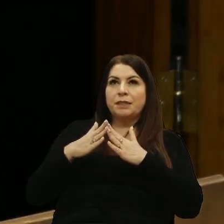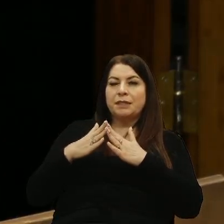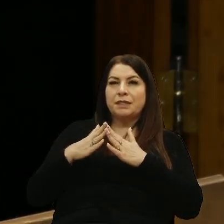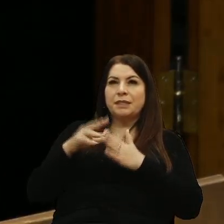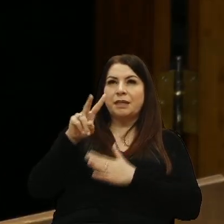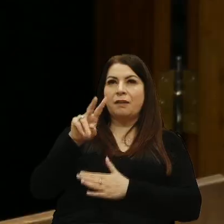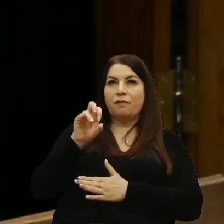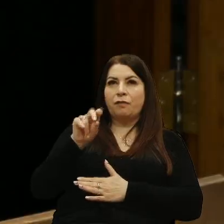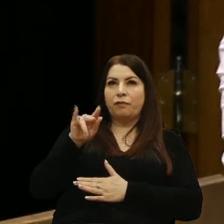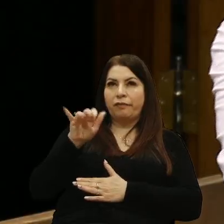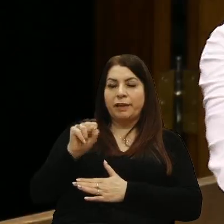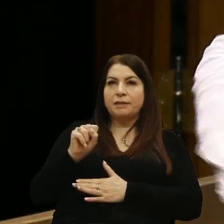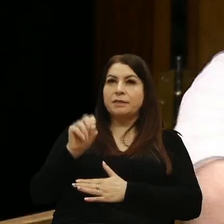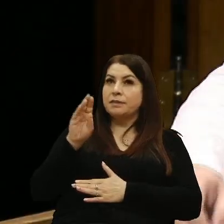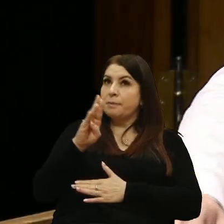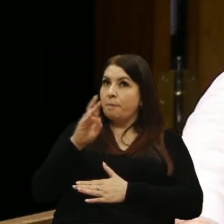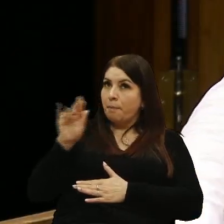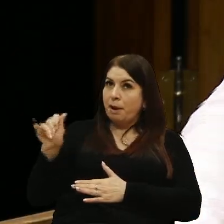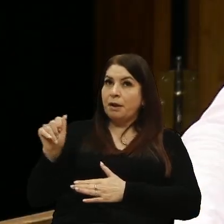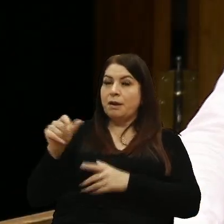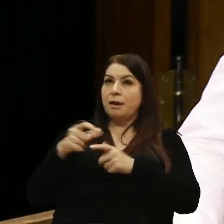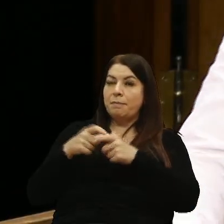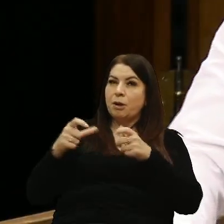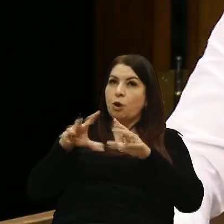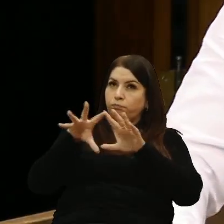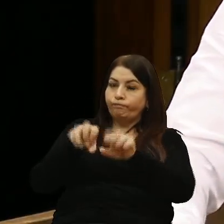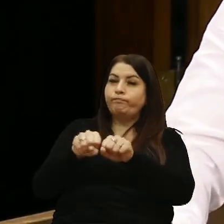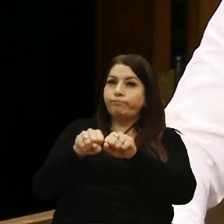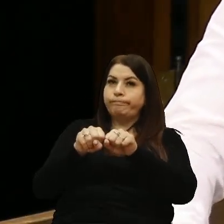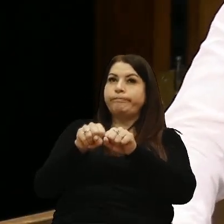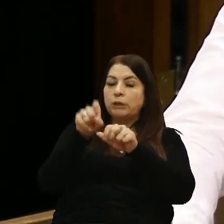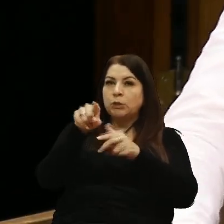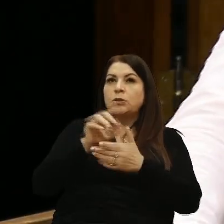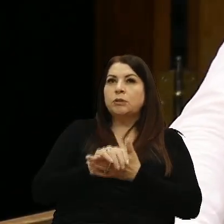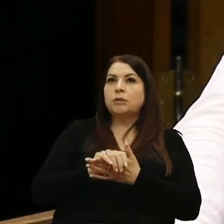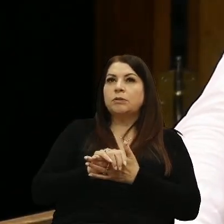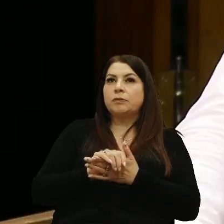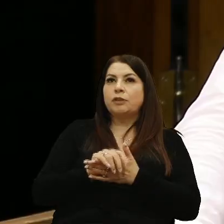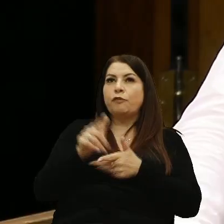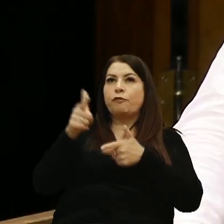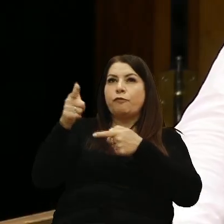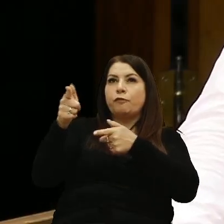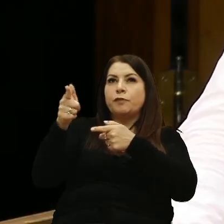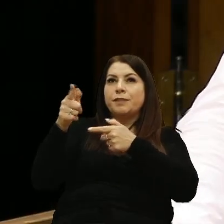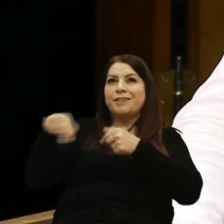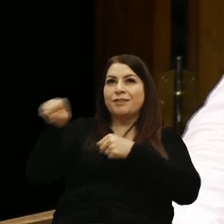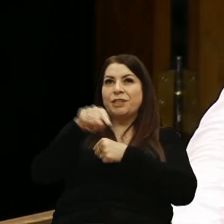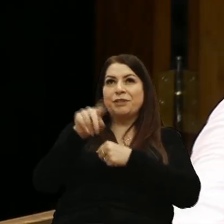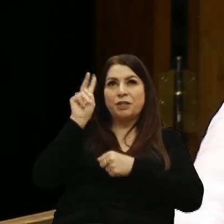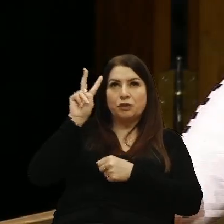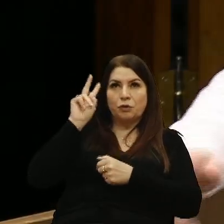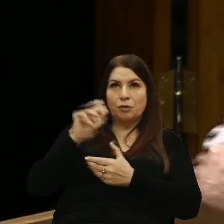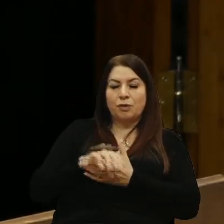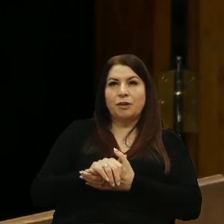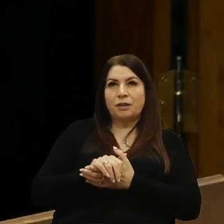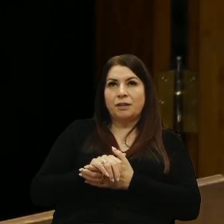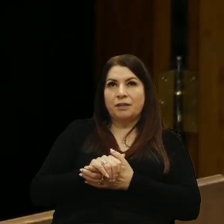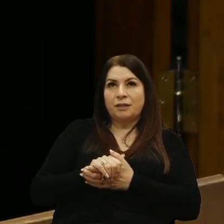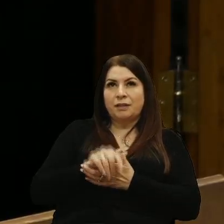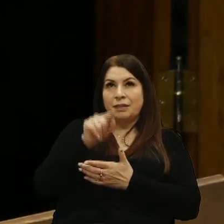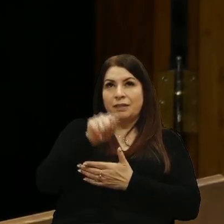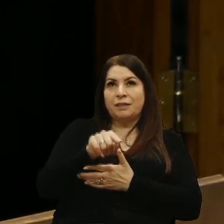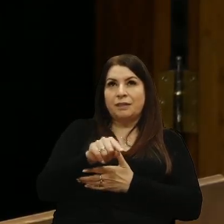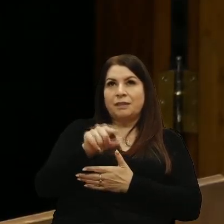da Barra, onde aconteceu a maior apreensão de fuzis da história, porque lá morava